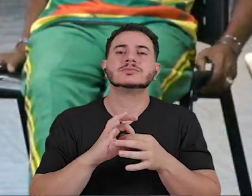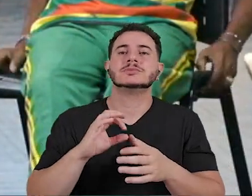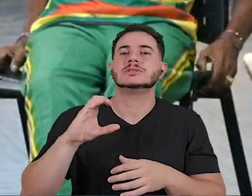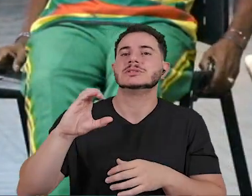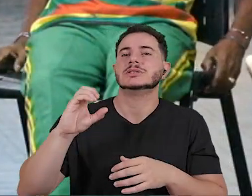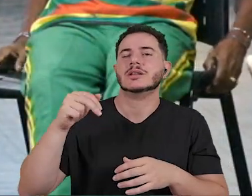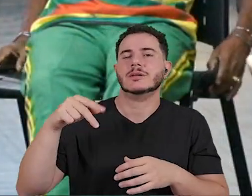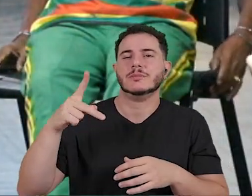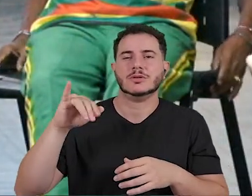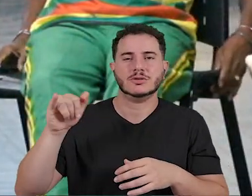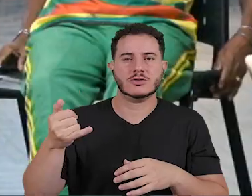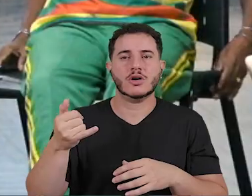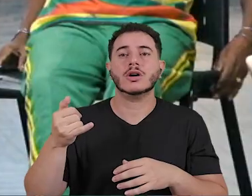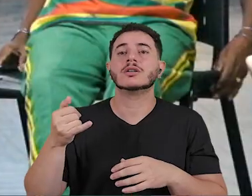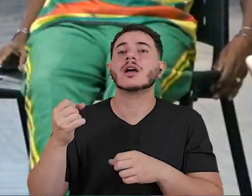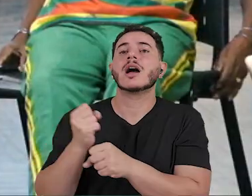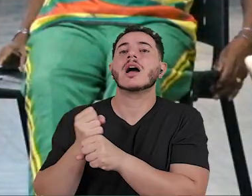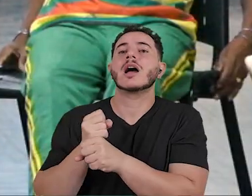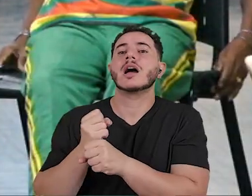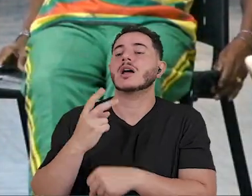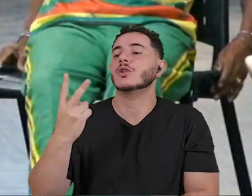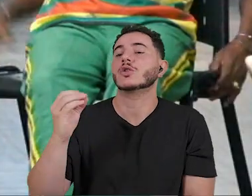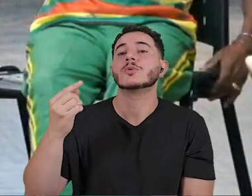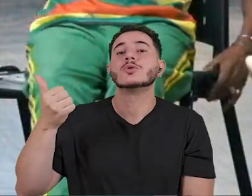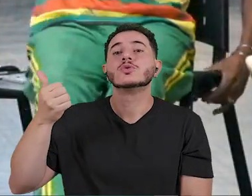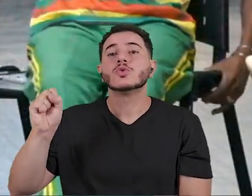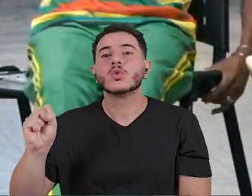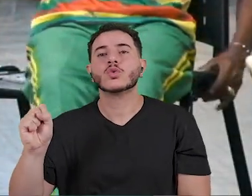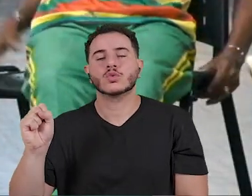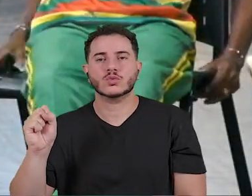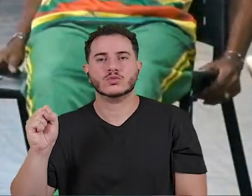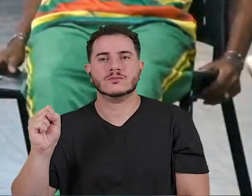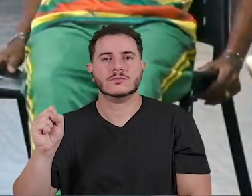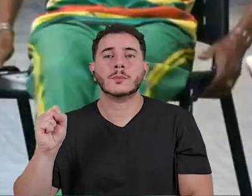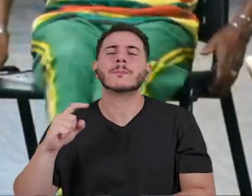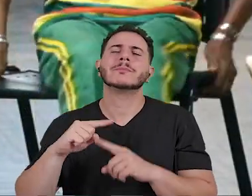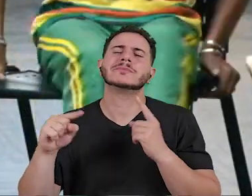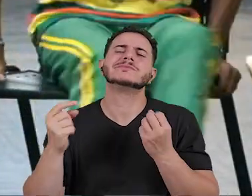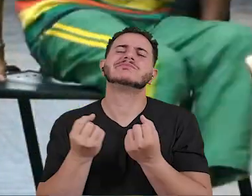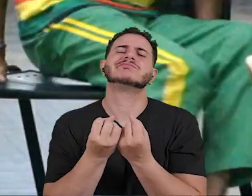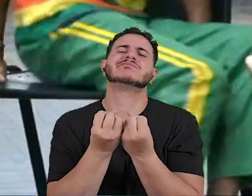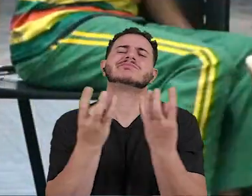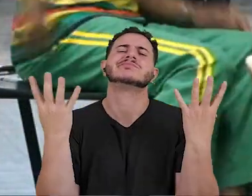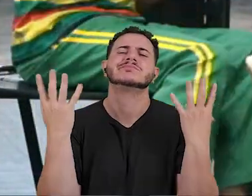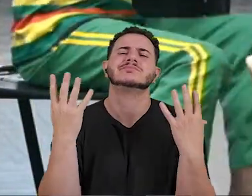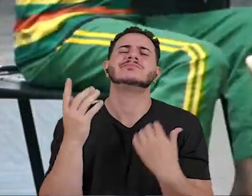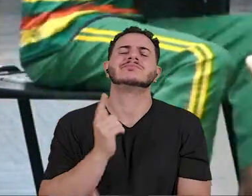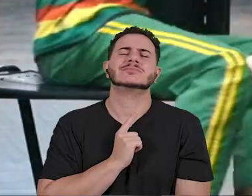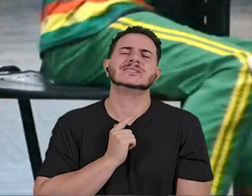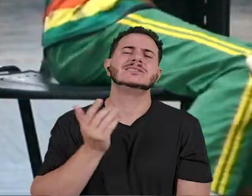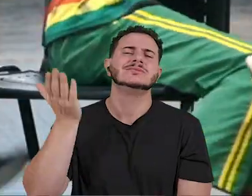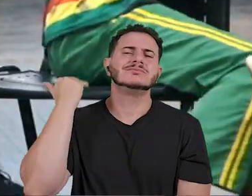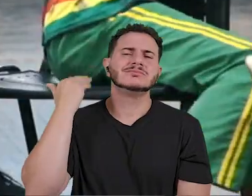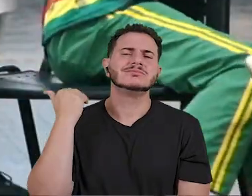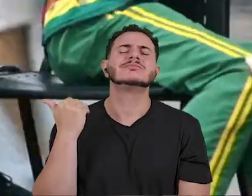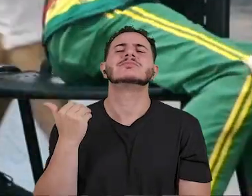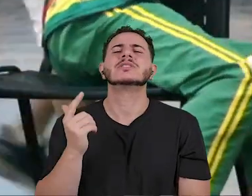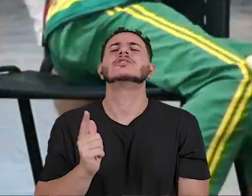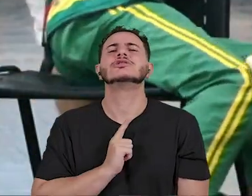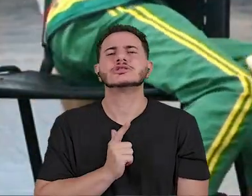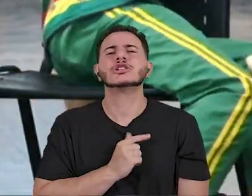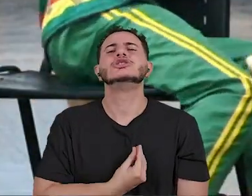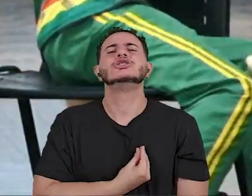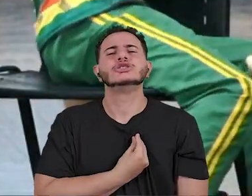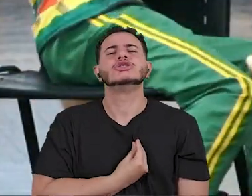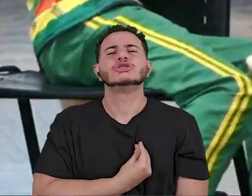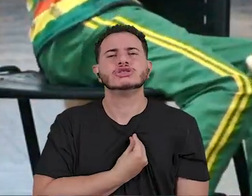várias, né, instituições de cultura popular, você existe e você não a registra. E pelo fato, como